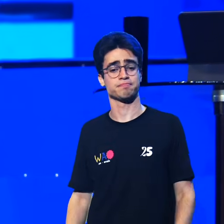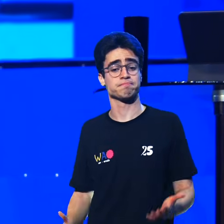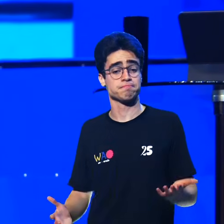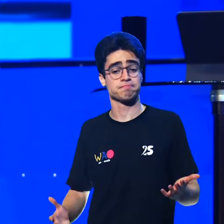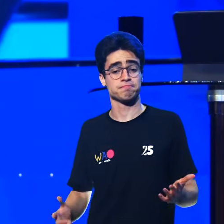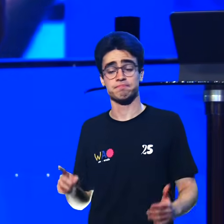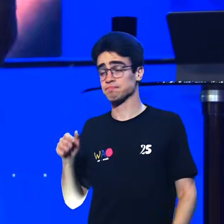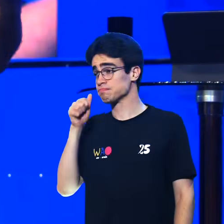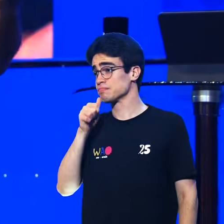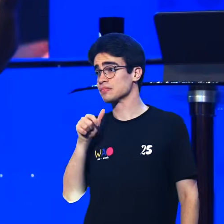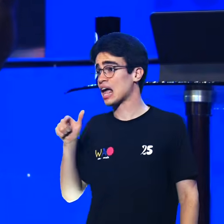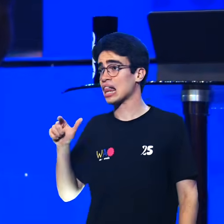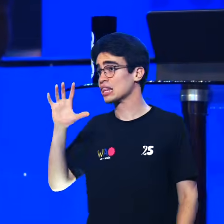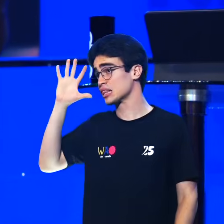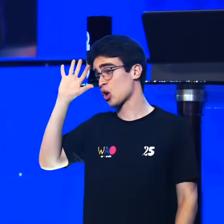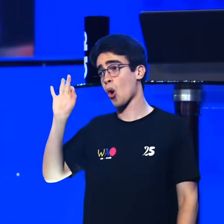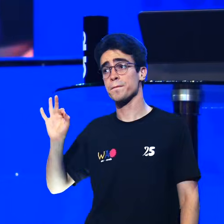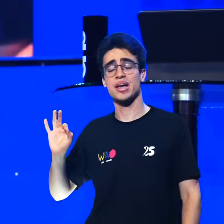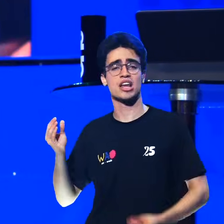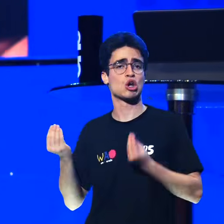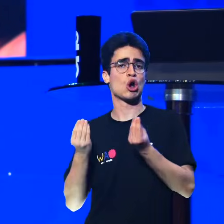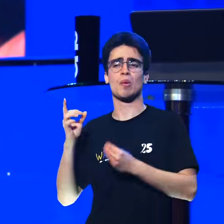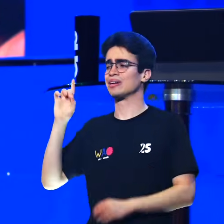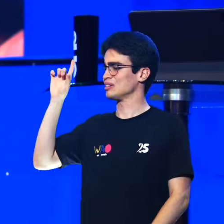Ela não entende porque Deus levou ela para aquele lugar.